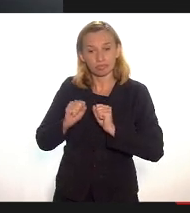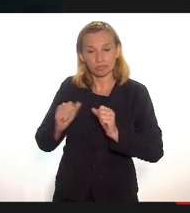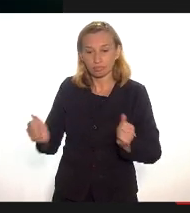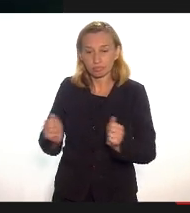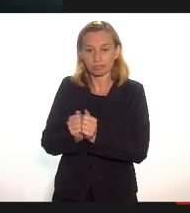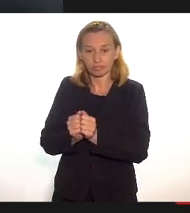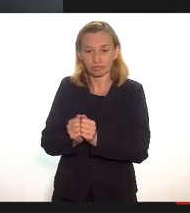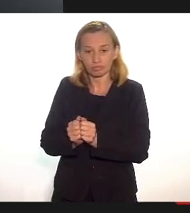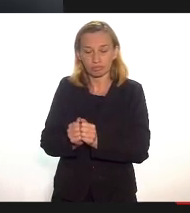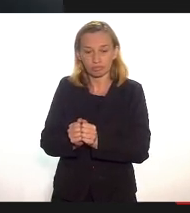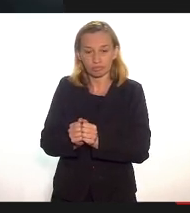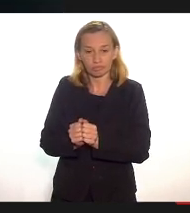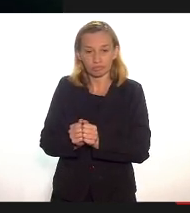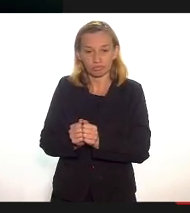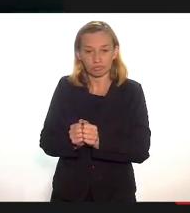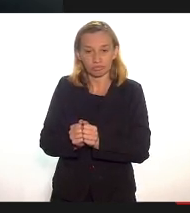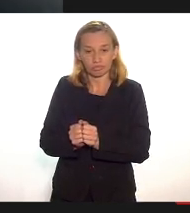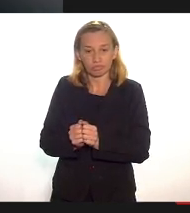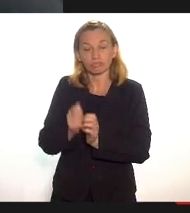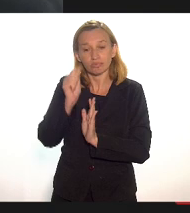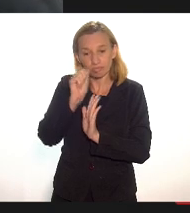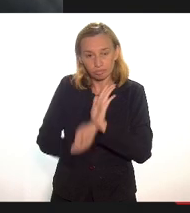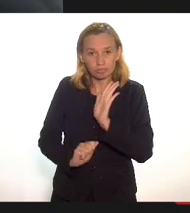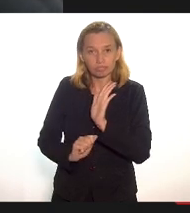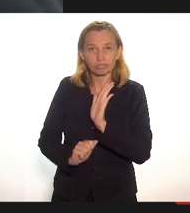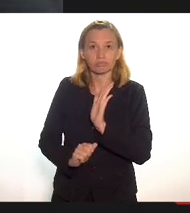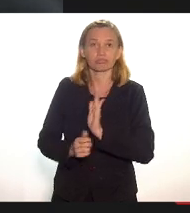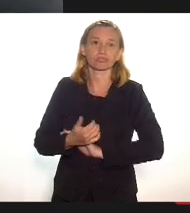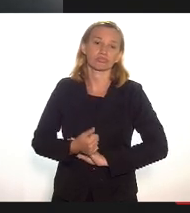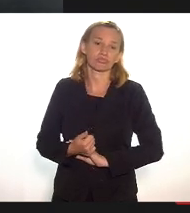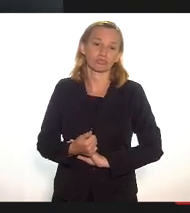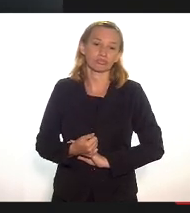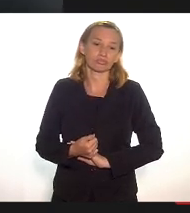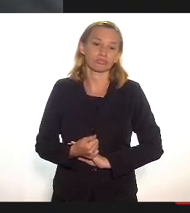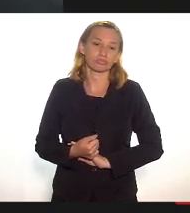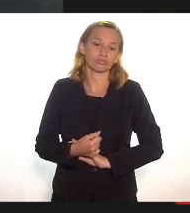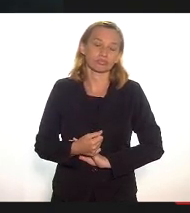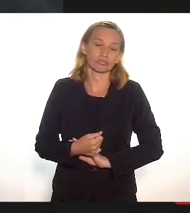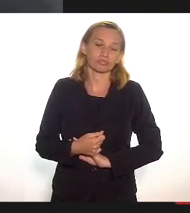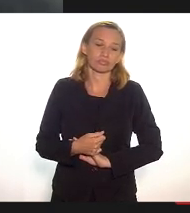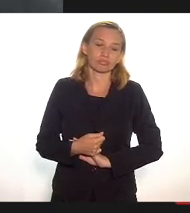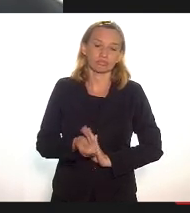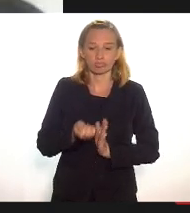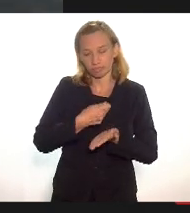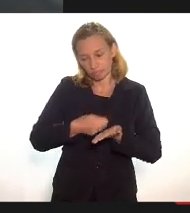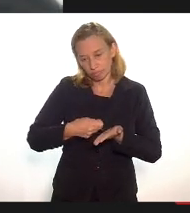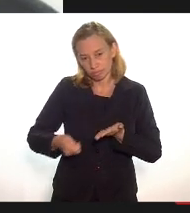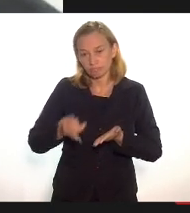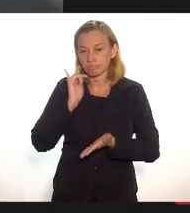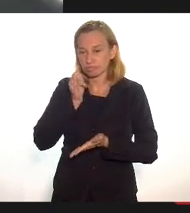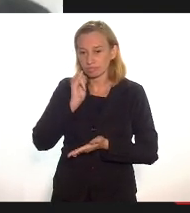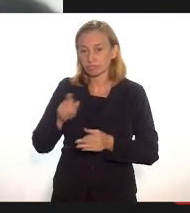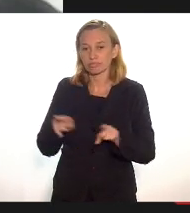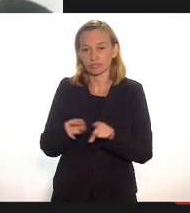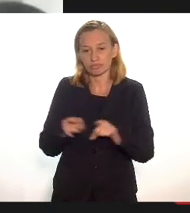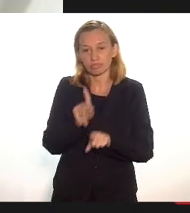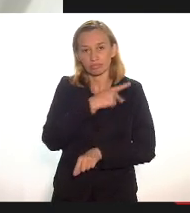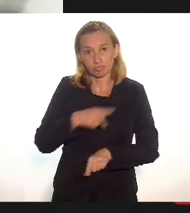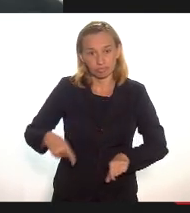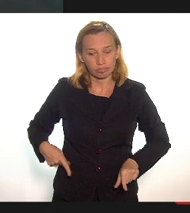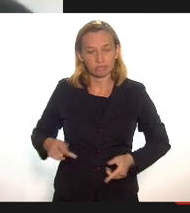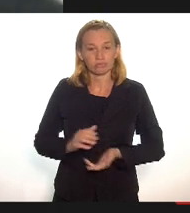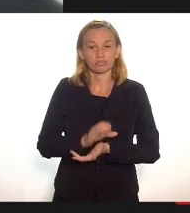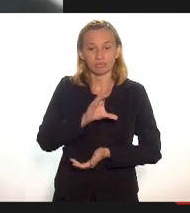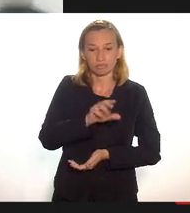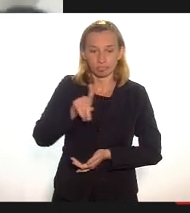participar, quem tem os dados, fazer um relatório para entregar ao relator e ao presidente